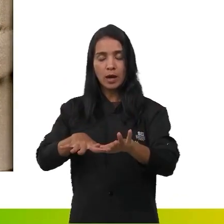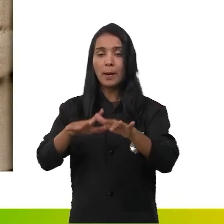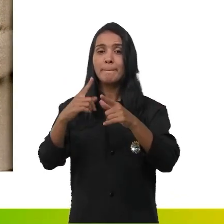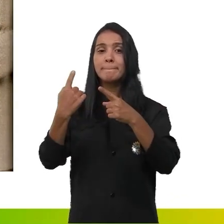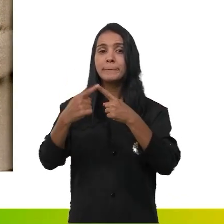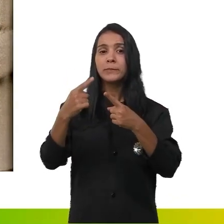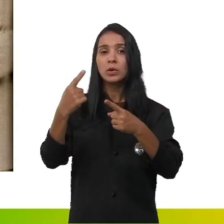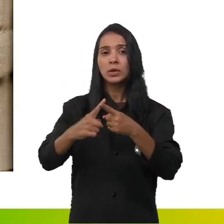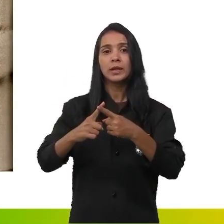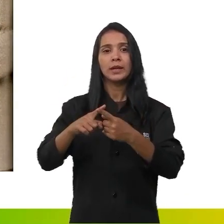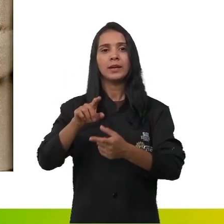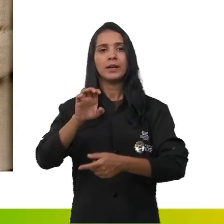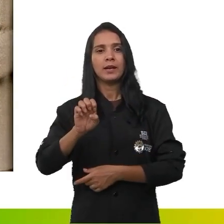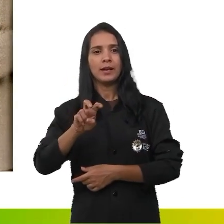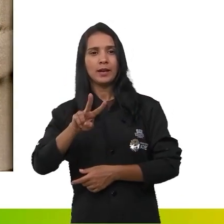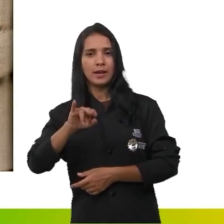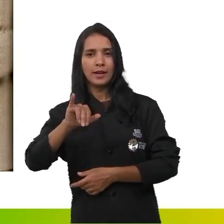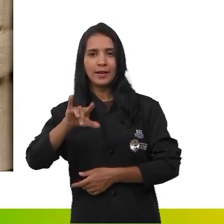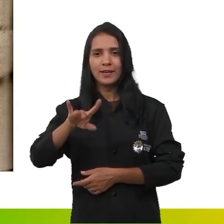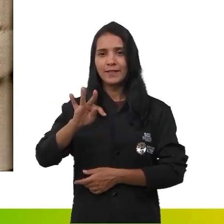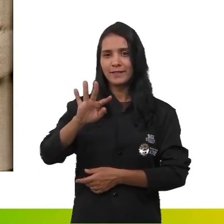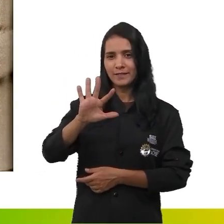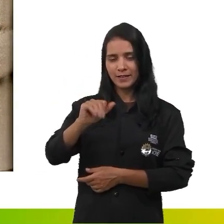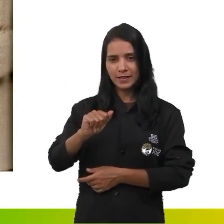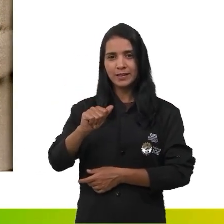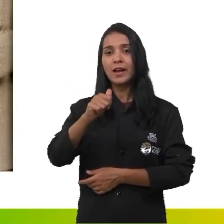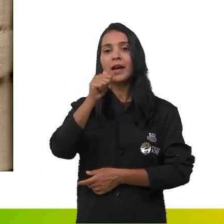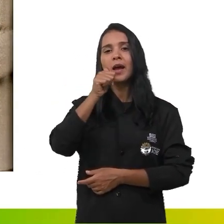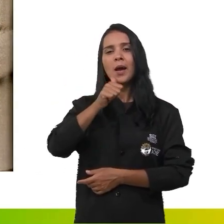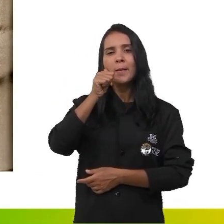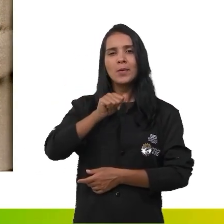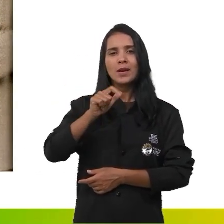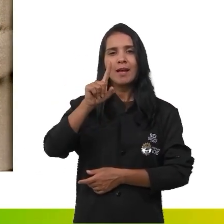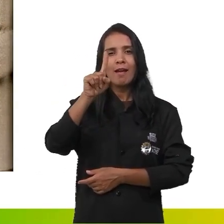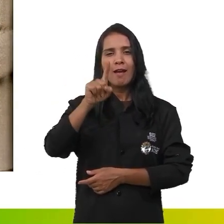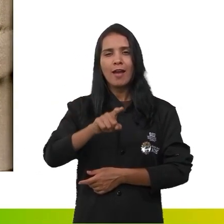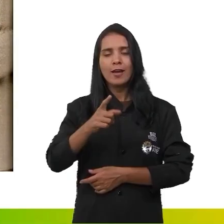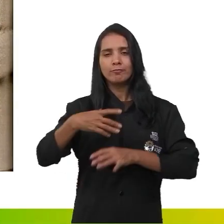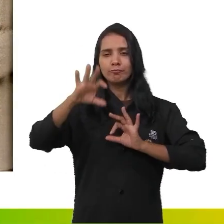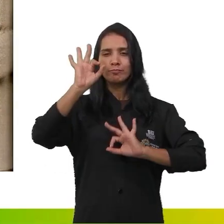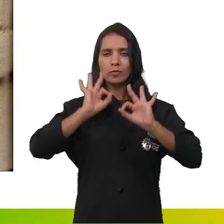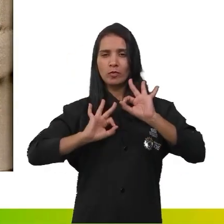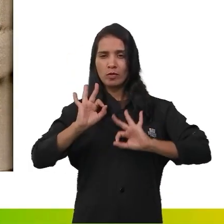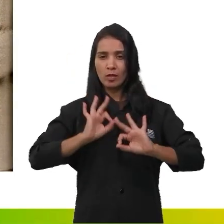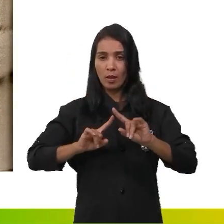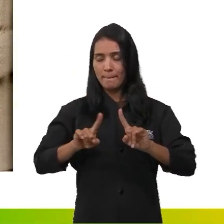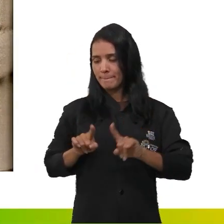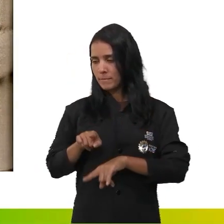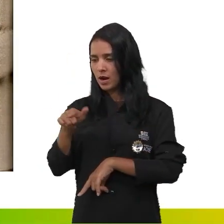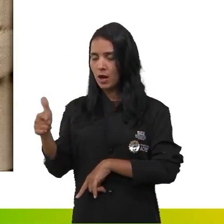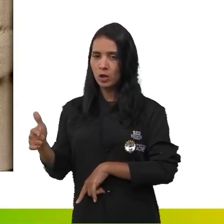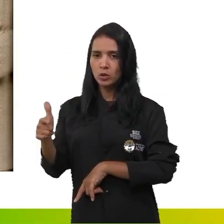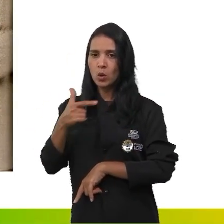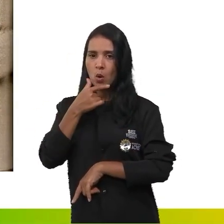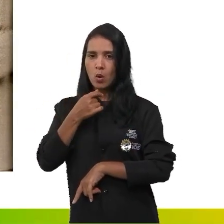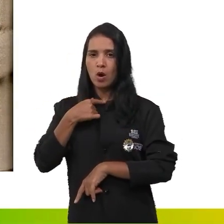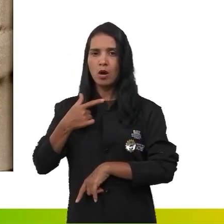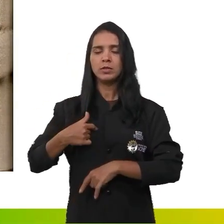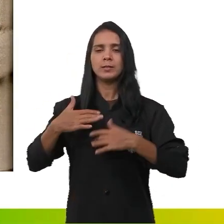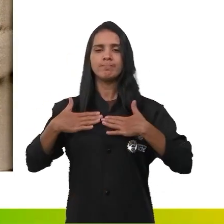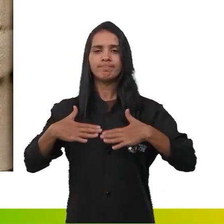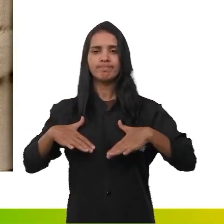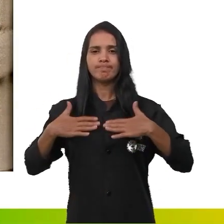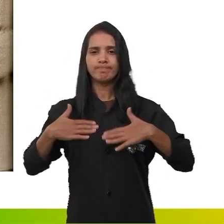considerada glamurosa, enquanto Perón era um cara calmo, como é comum a todos esses